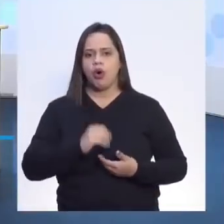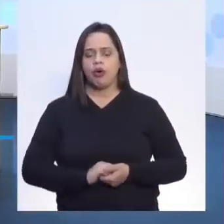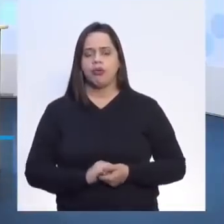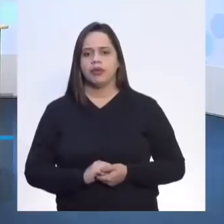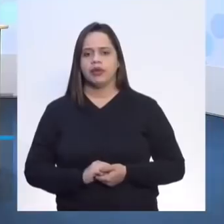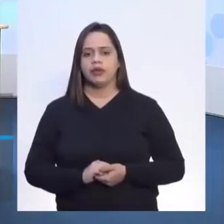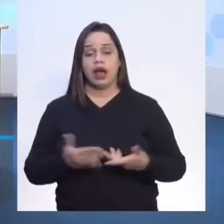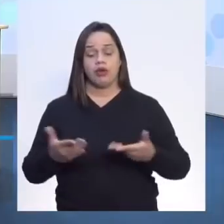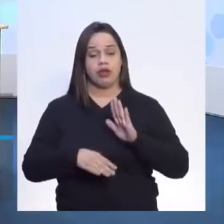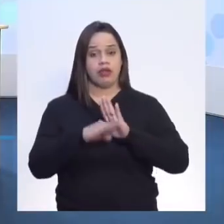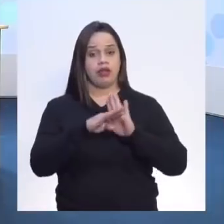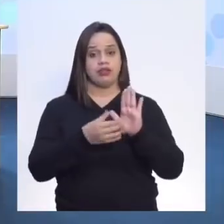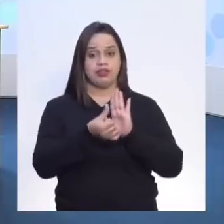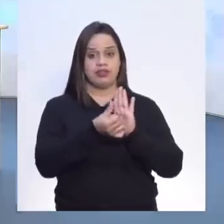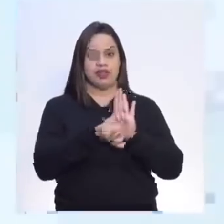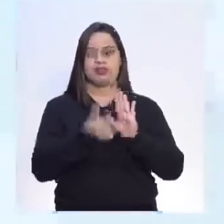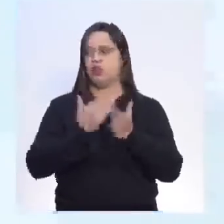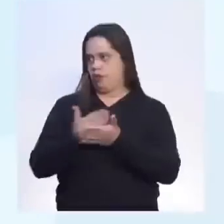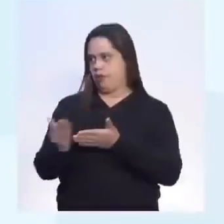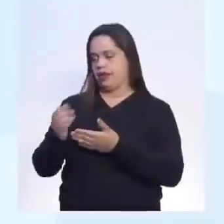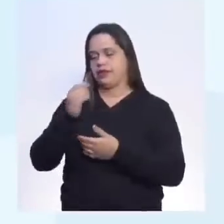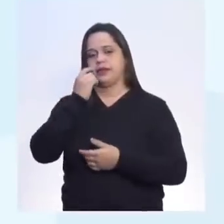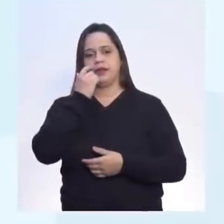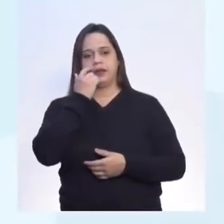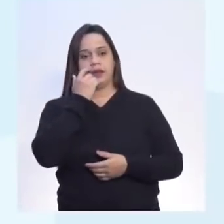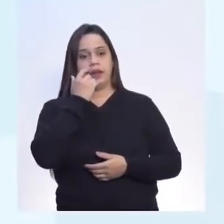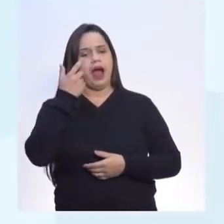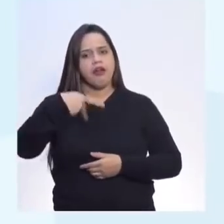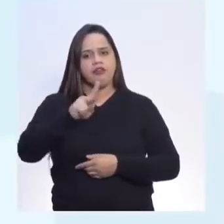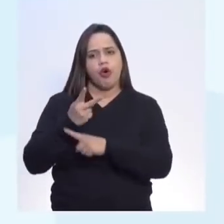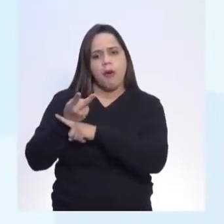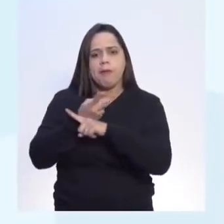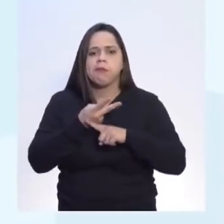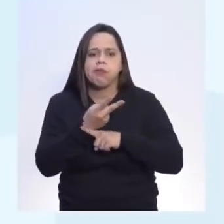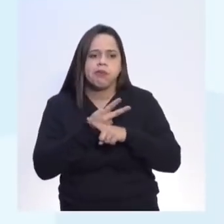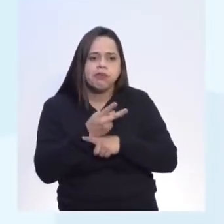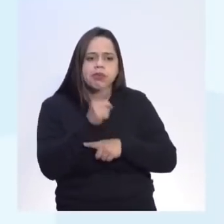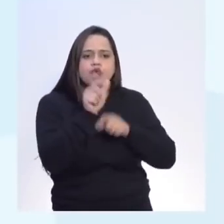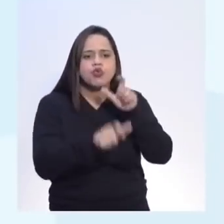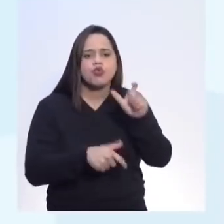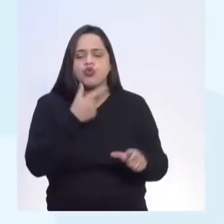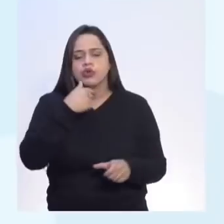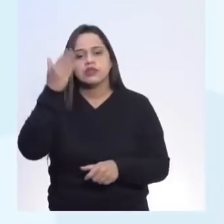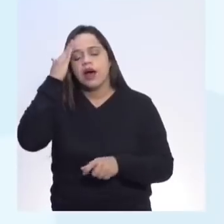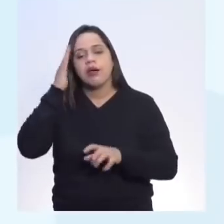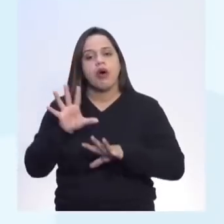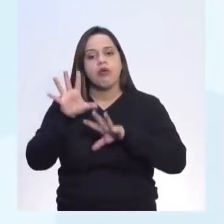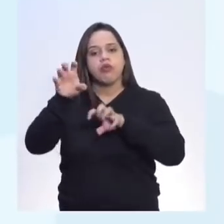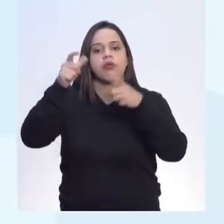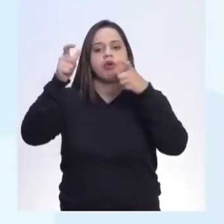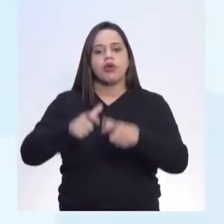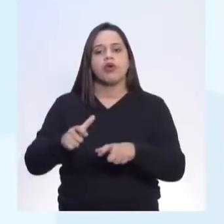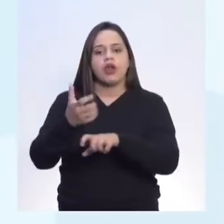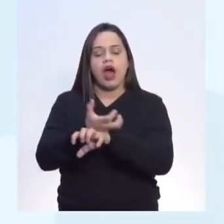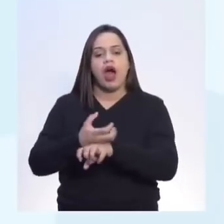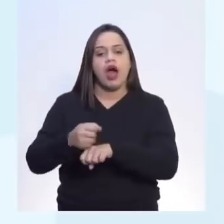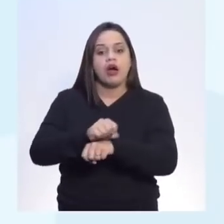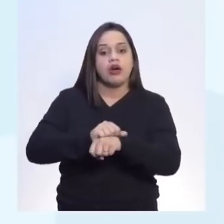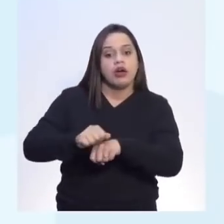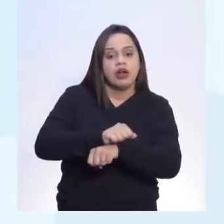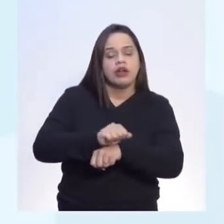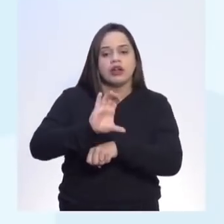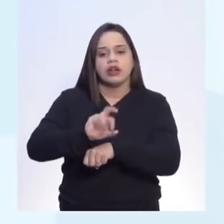temos a cena 6. Você começa, Deia? Vamos lá. Foram à procura do homem e souberam que o monstro morava na ilha de Creta. Tinham de